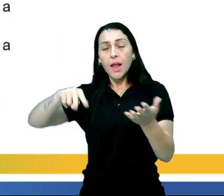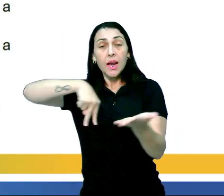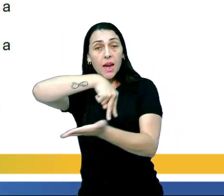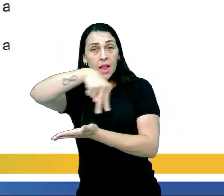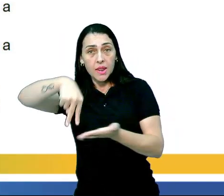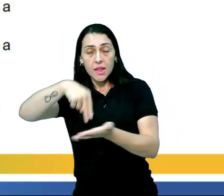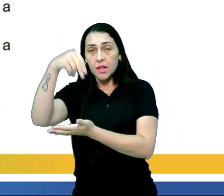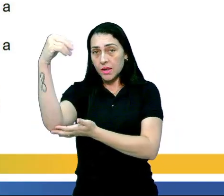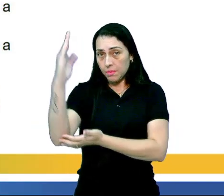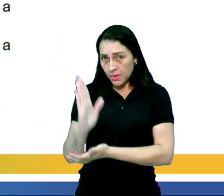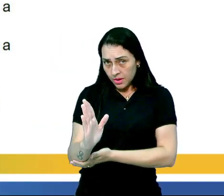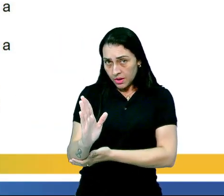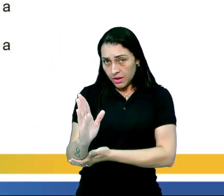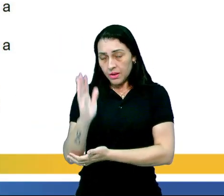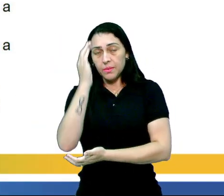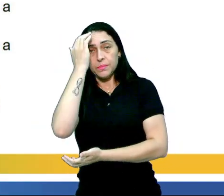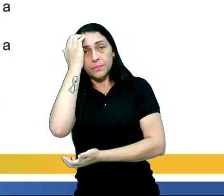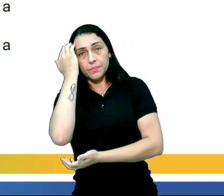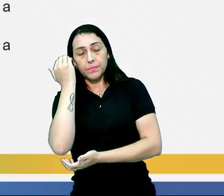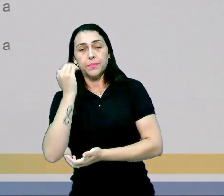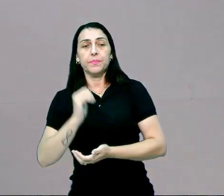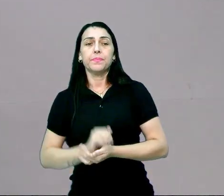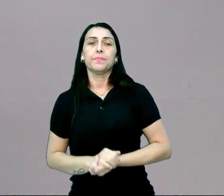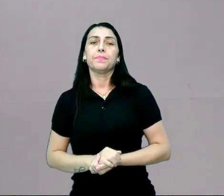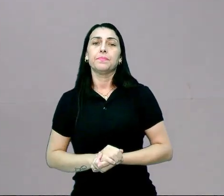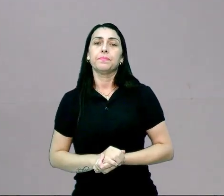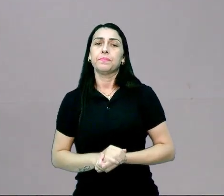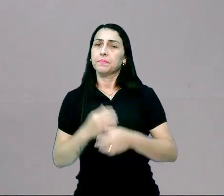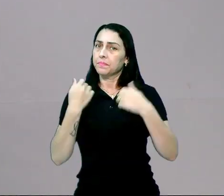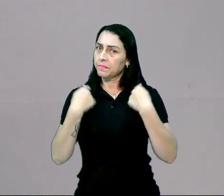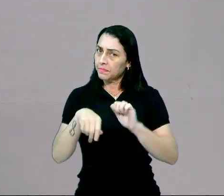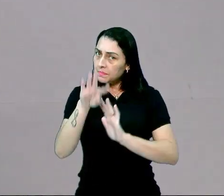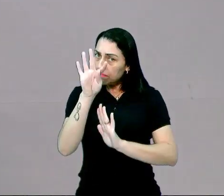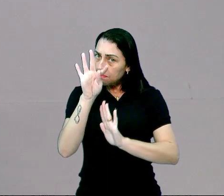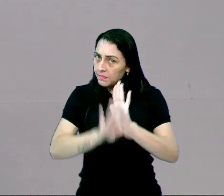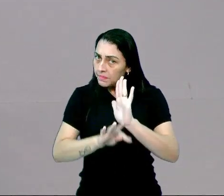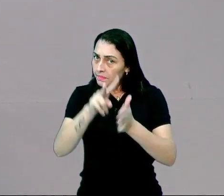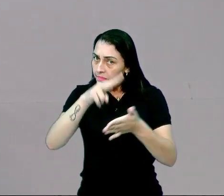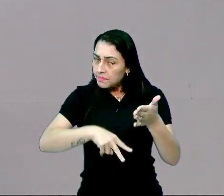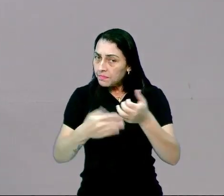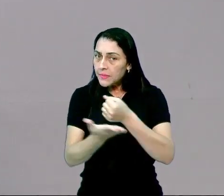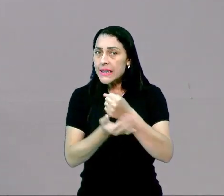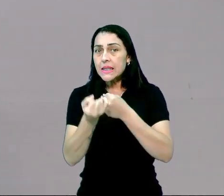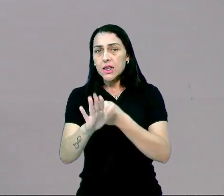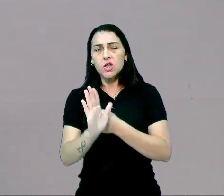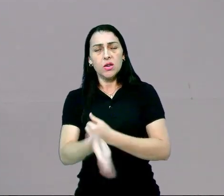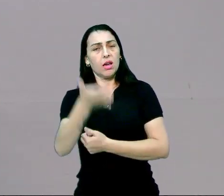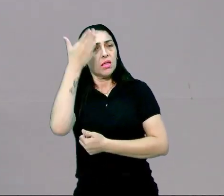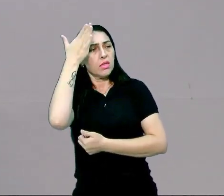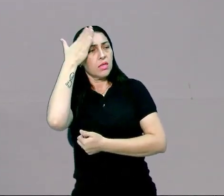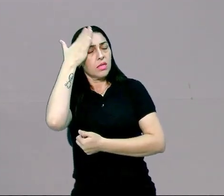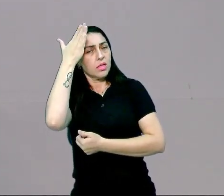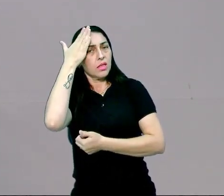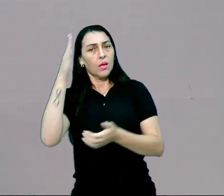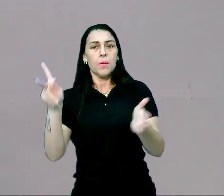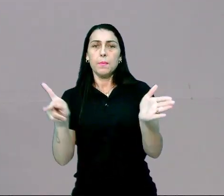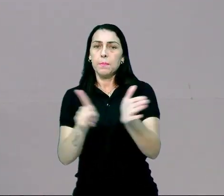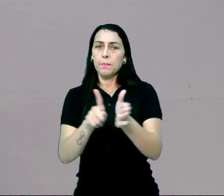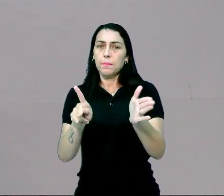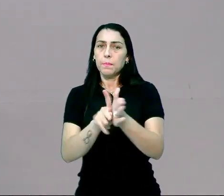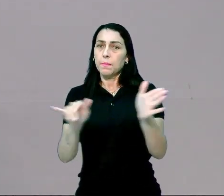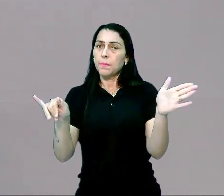culturas indígenas e africanas na dança brasileira? Preciso ler o texto base? Se você já entendeu que isso faz parte